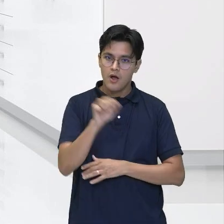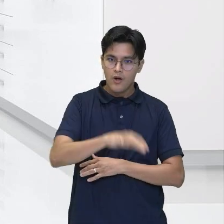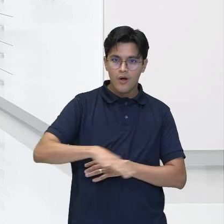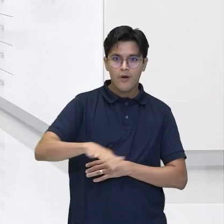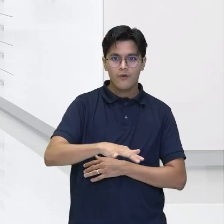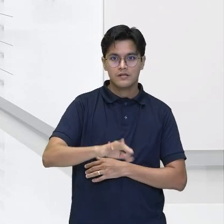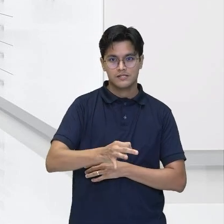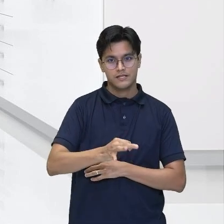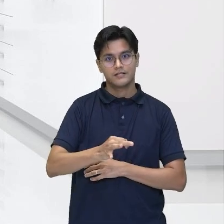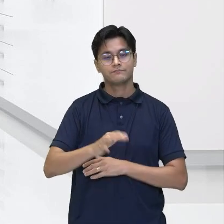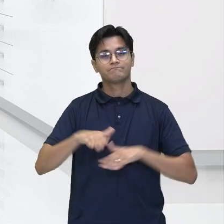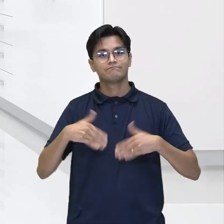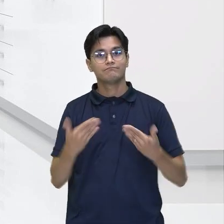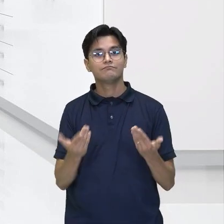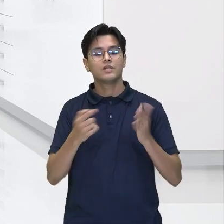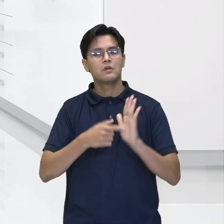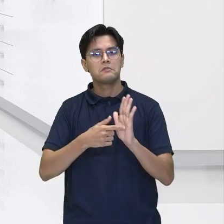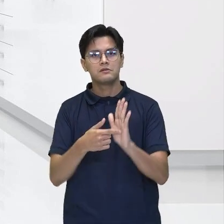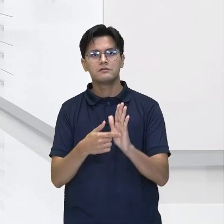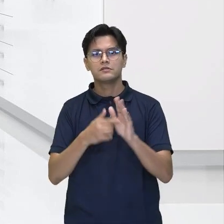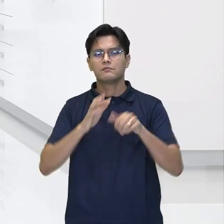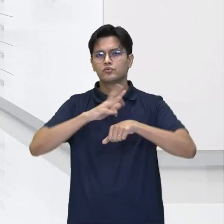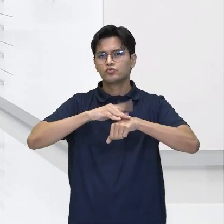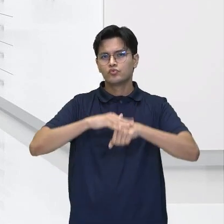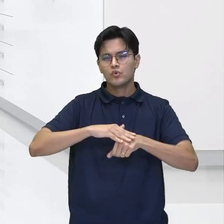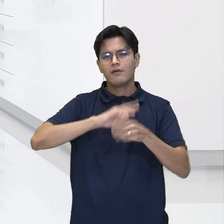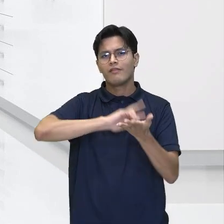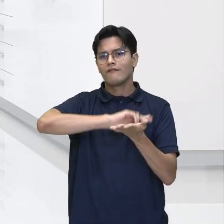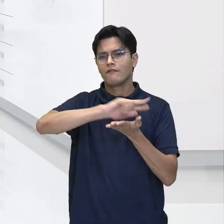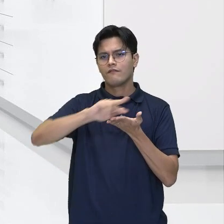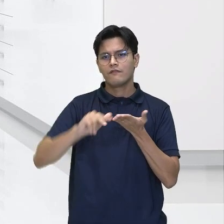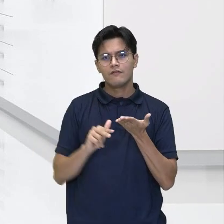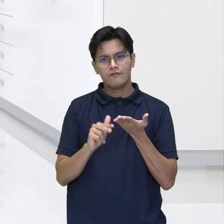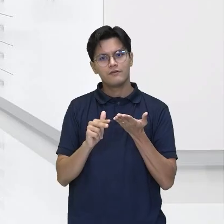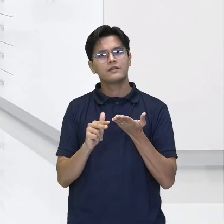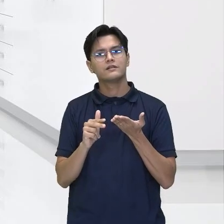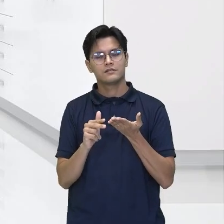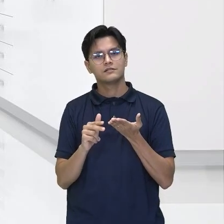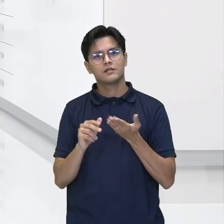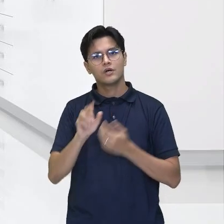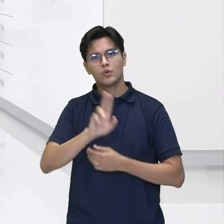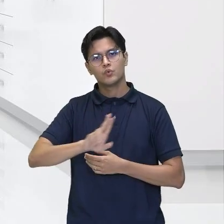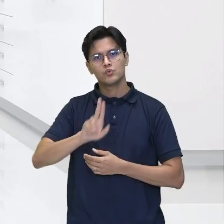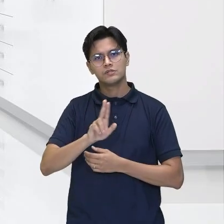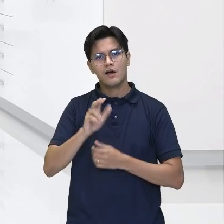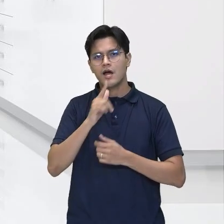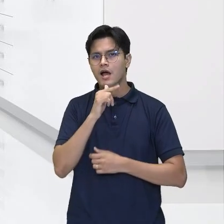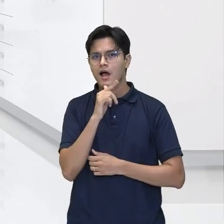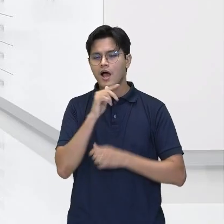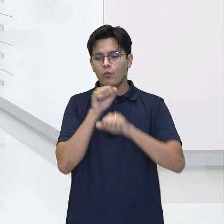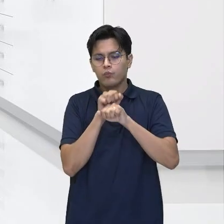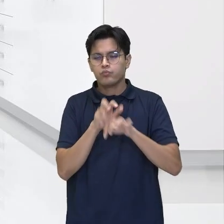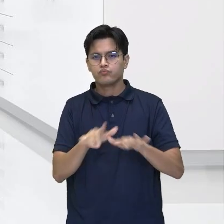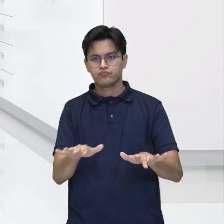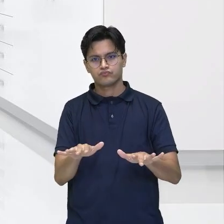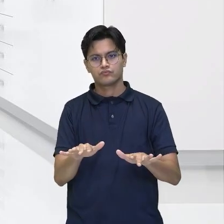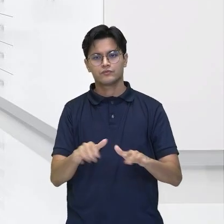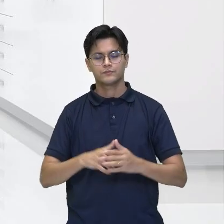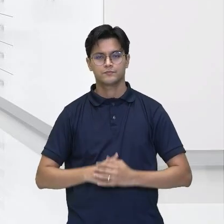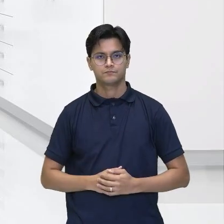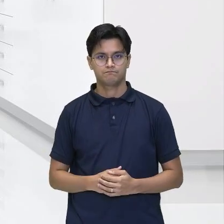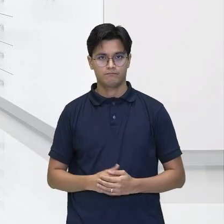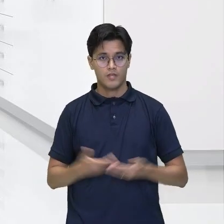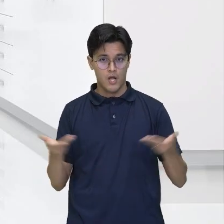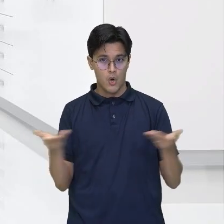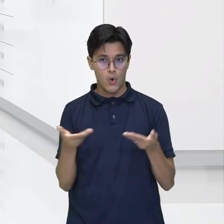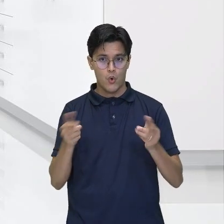várias doenças que são causadas, né, por contaminação de água contaminada. Vamos ver